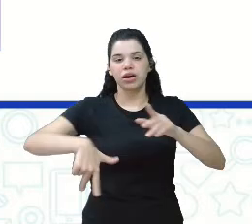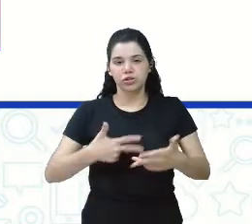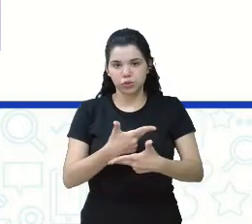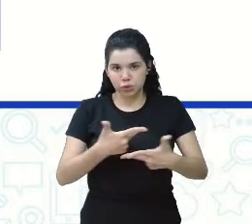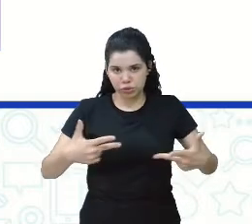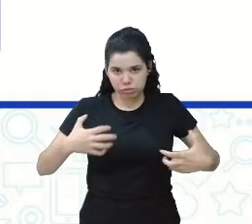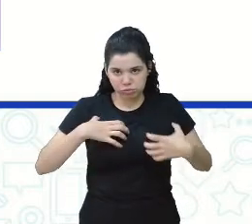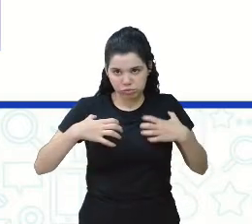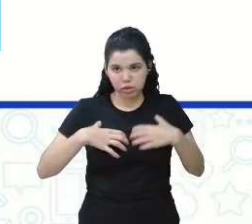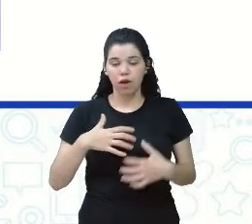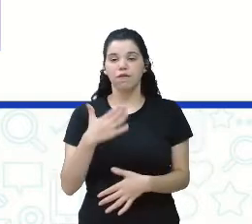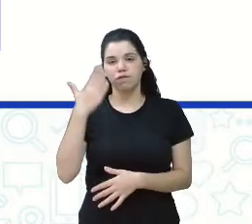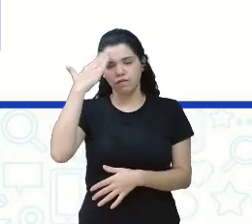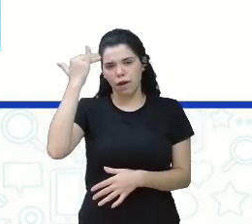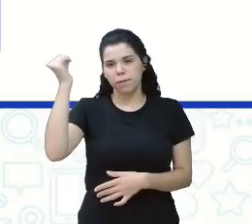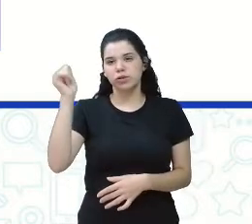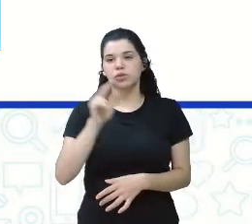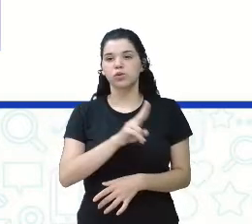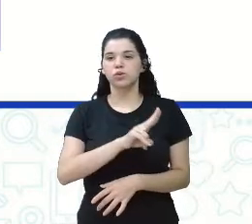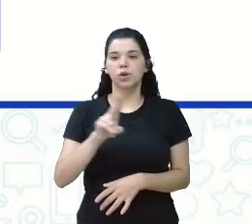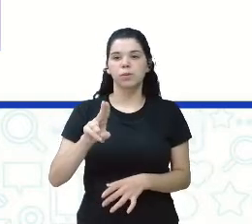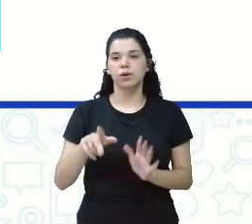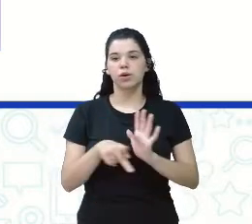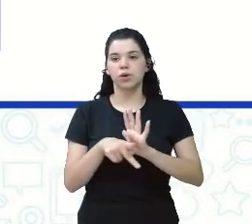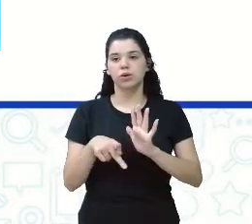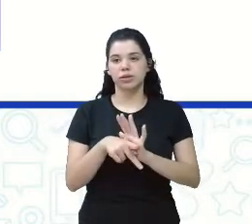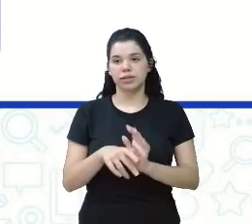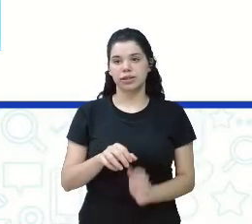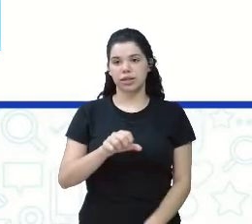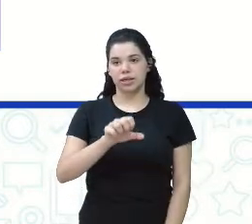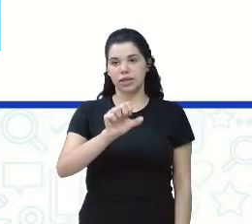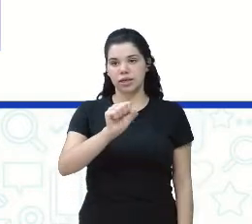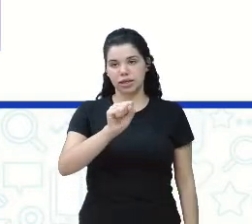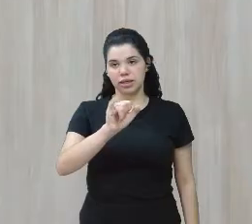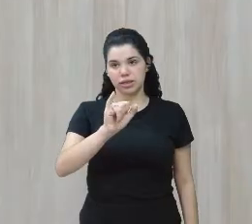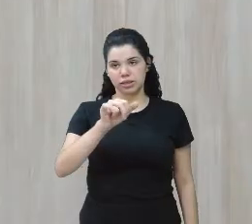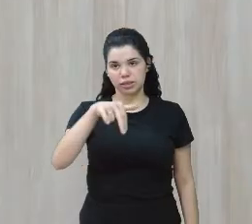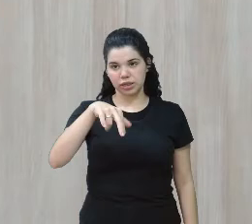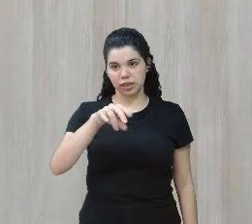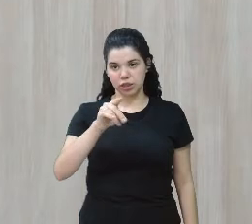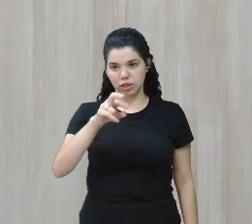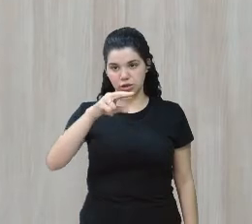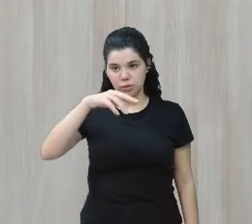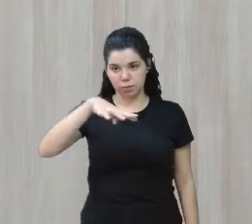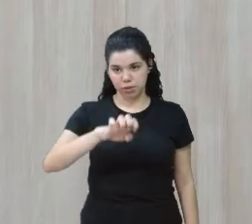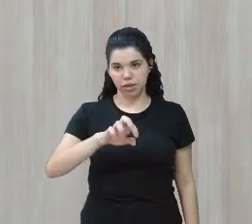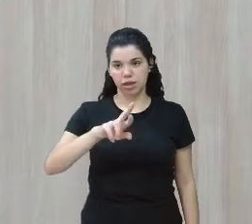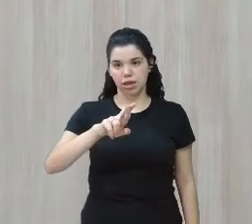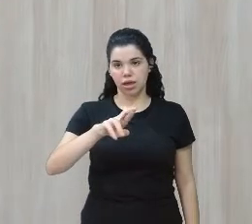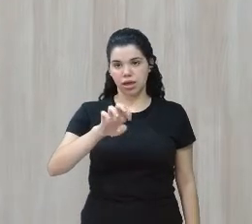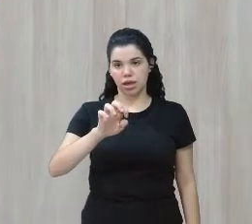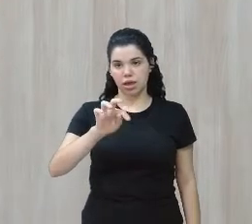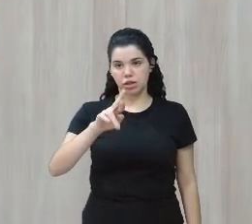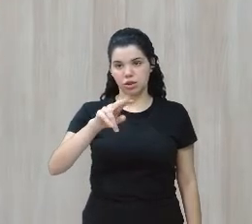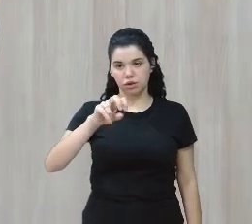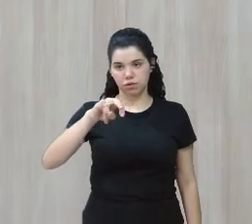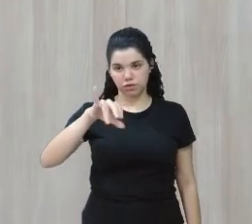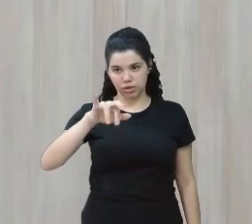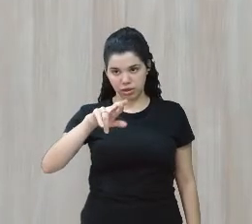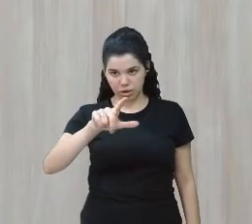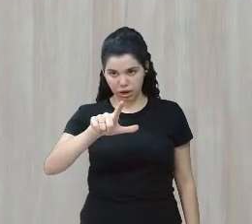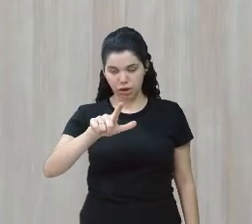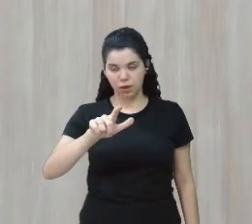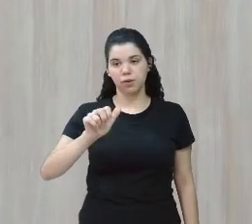clínicas conhecido como síndrome retroviral aguda. Então, essa é uma das fases, a infecção